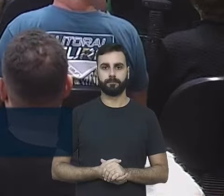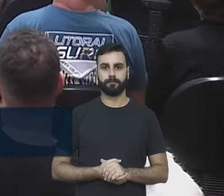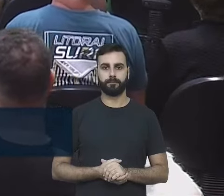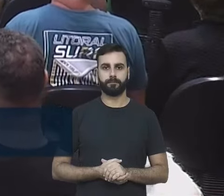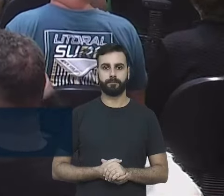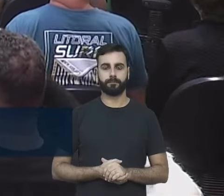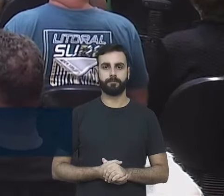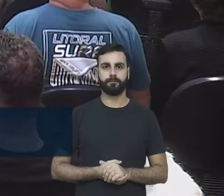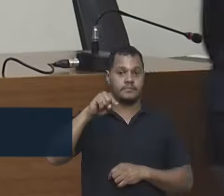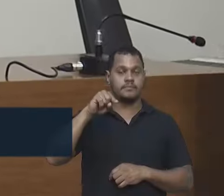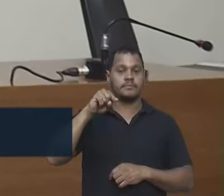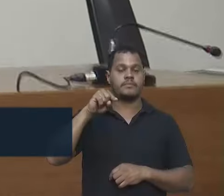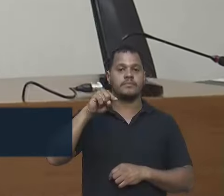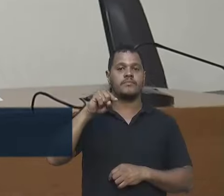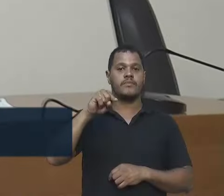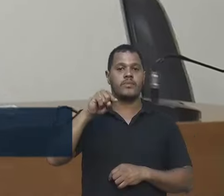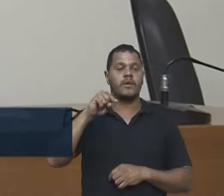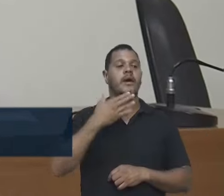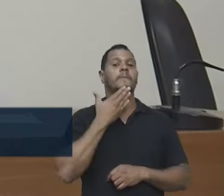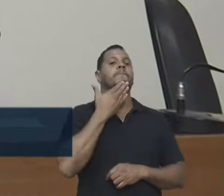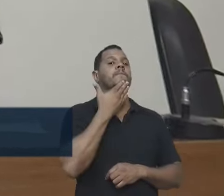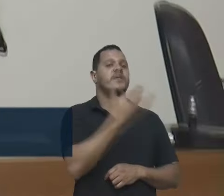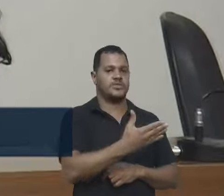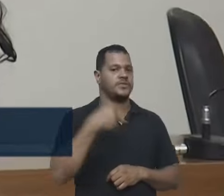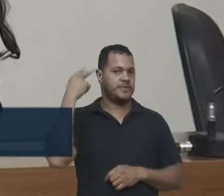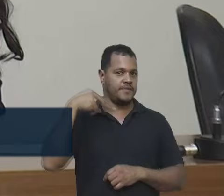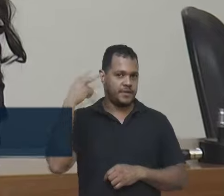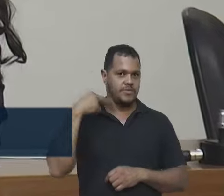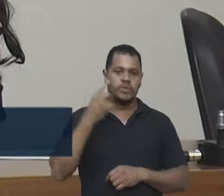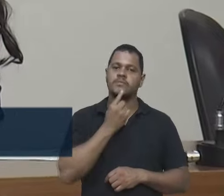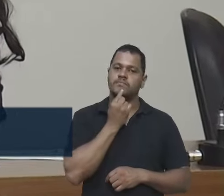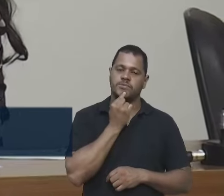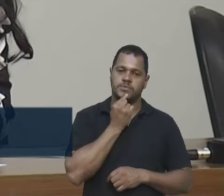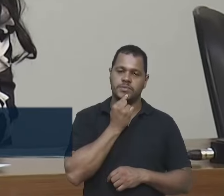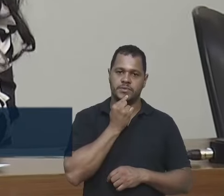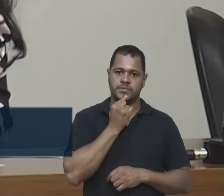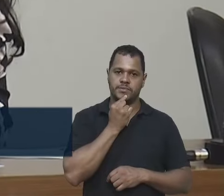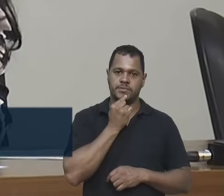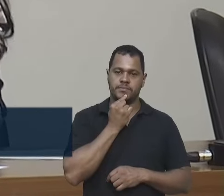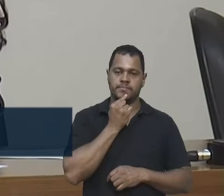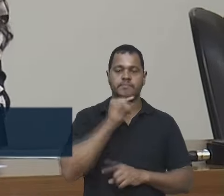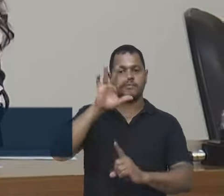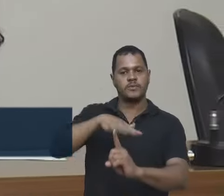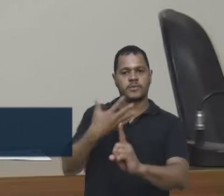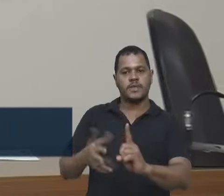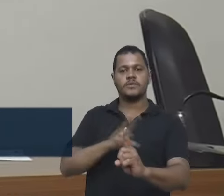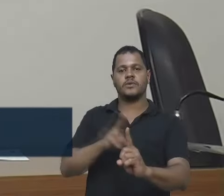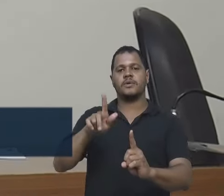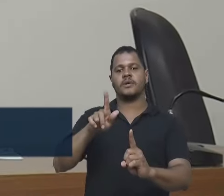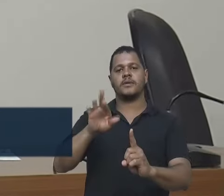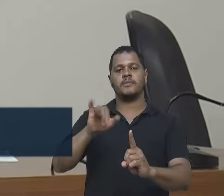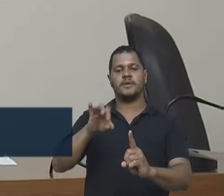certeza de nada do caso outro destaque da reunião foi a homenagem da câmara prestada ao educador físico Gabriel